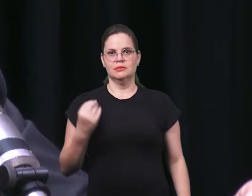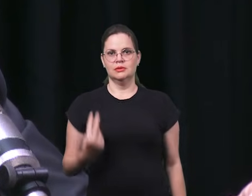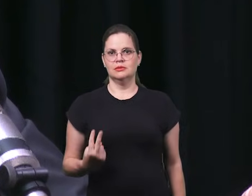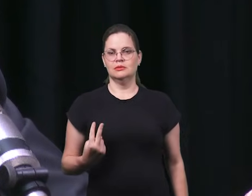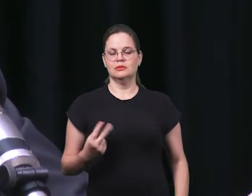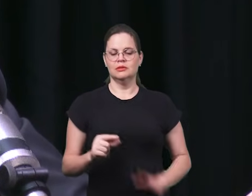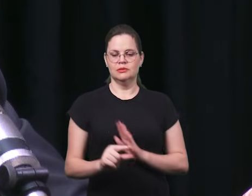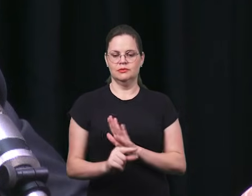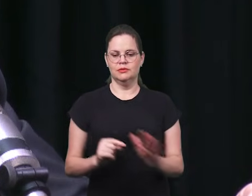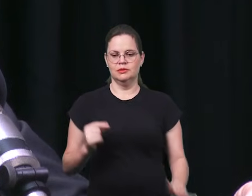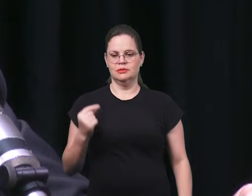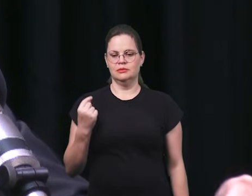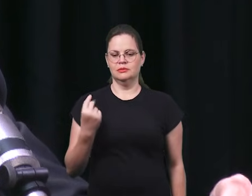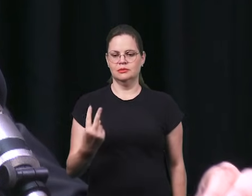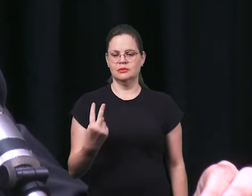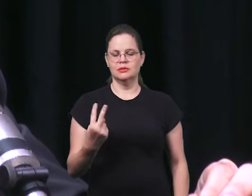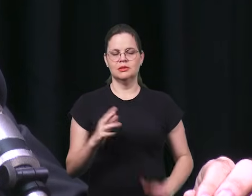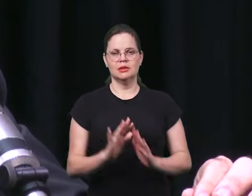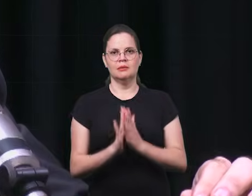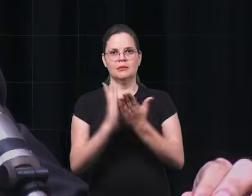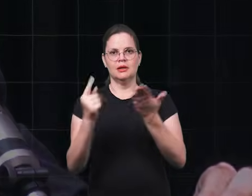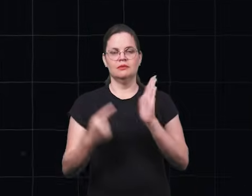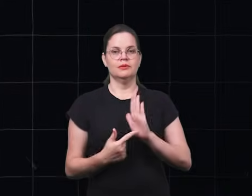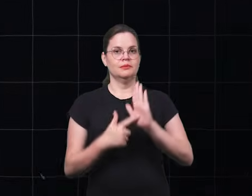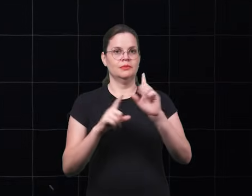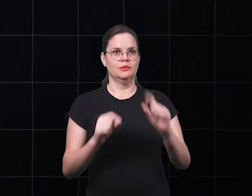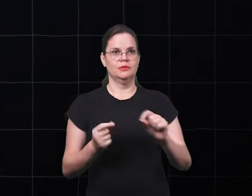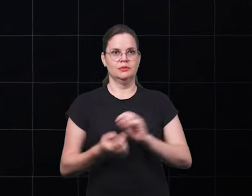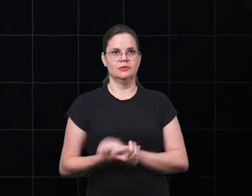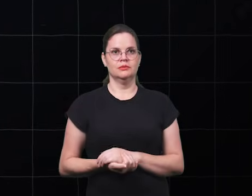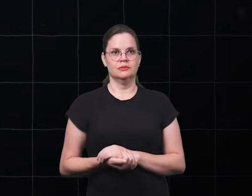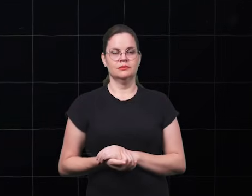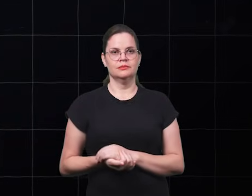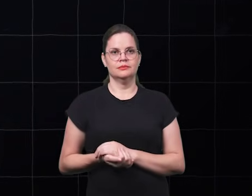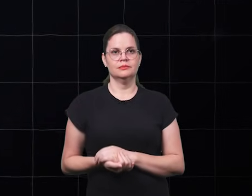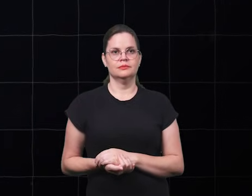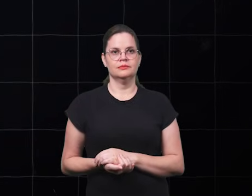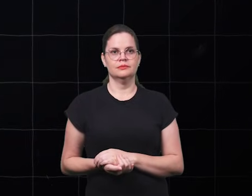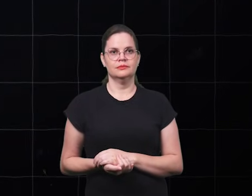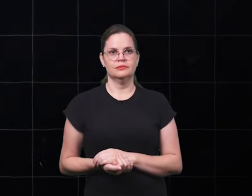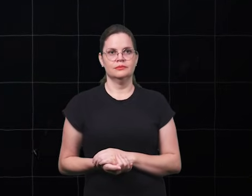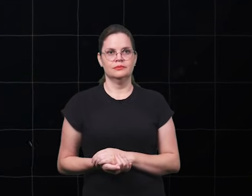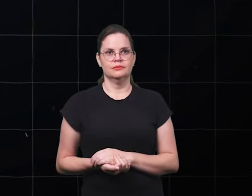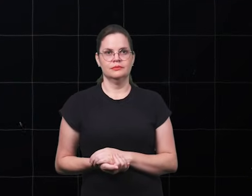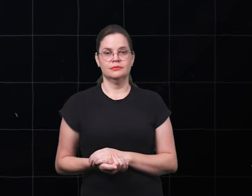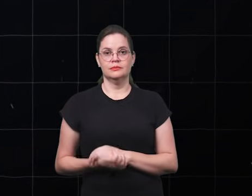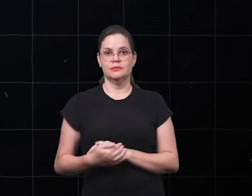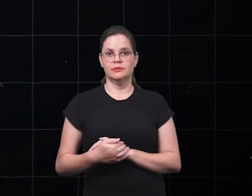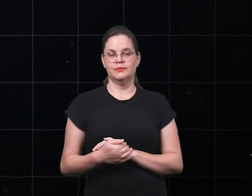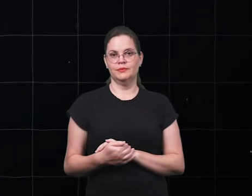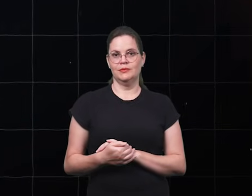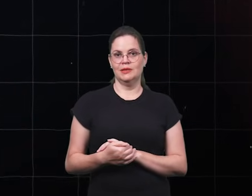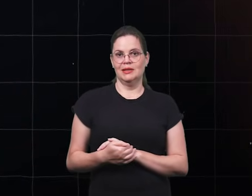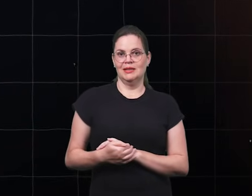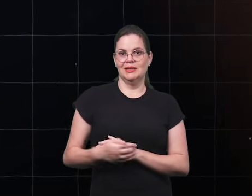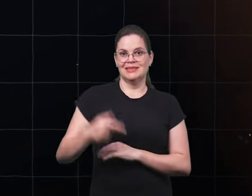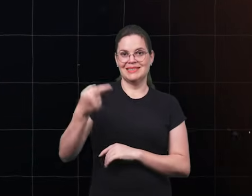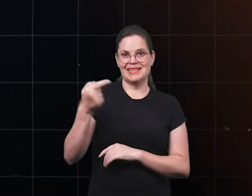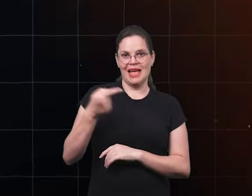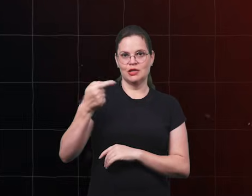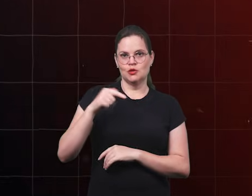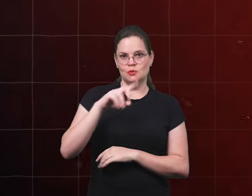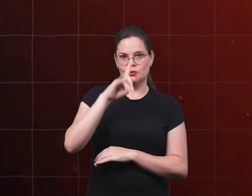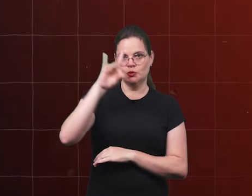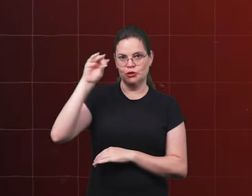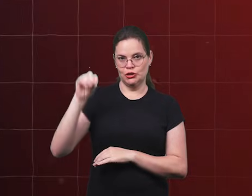2, verso 2, a palavra do Senhor vai dizer assim: havendo Deus acabado no dia 7º a sua